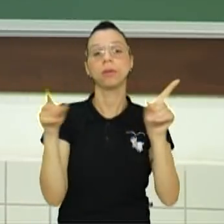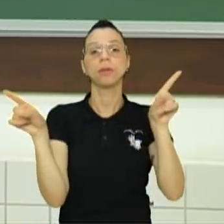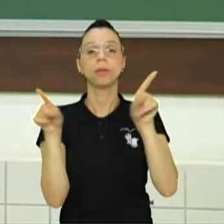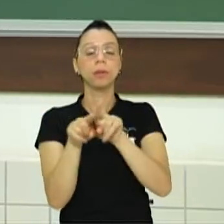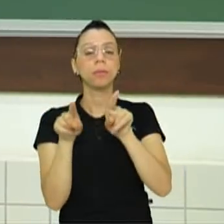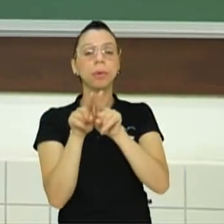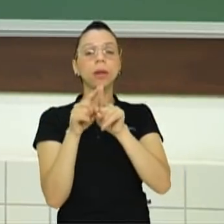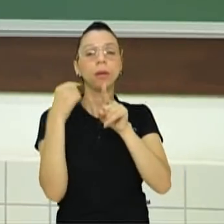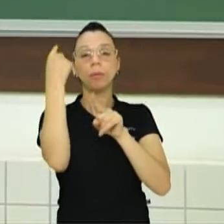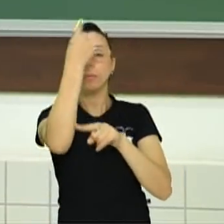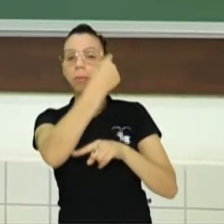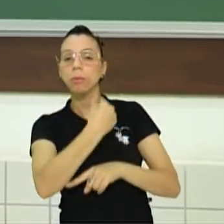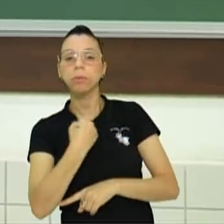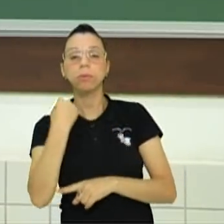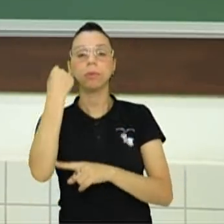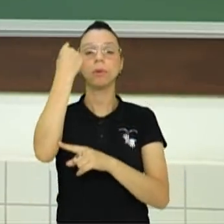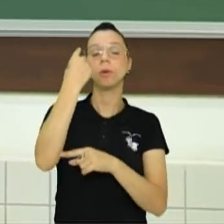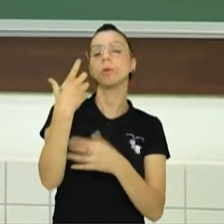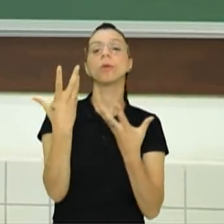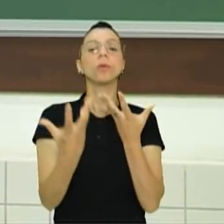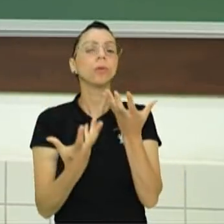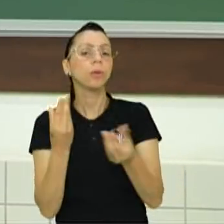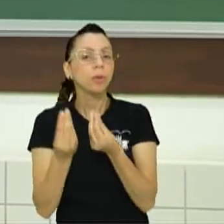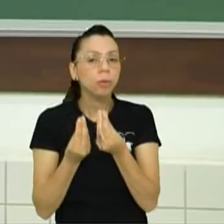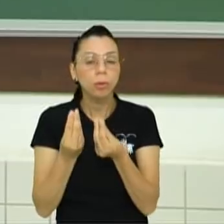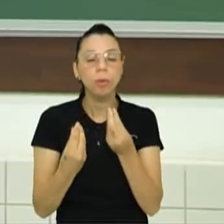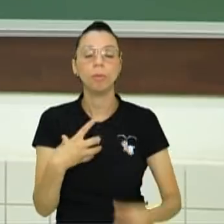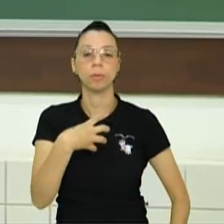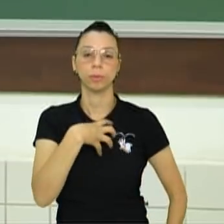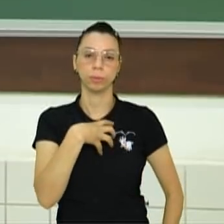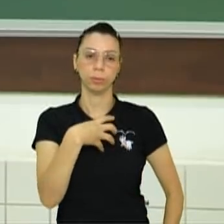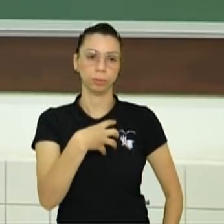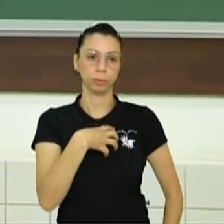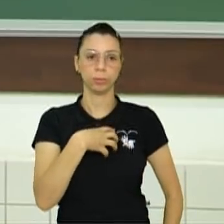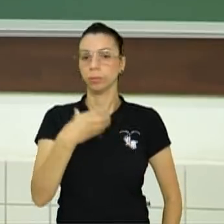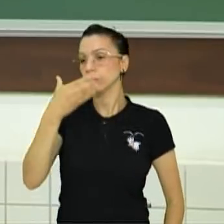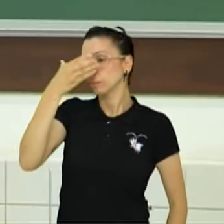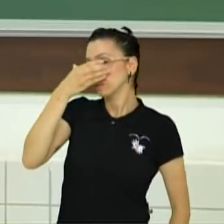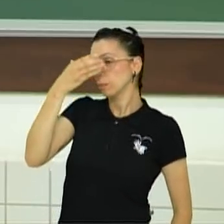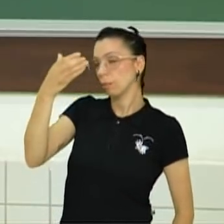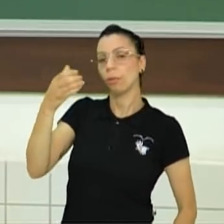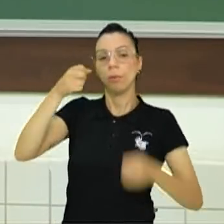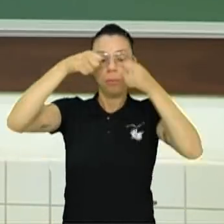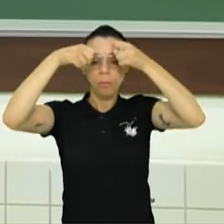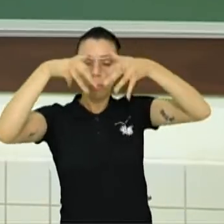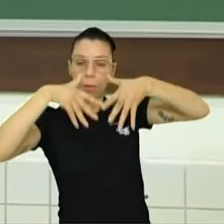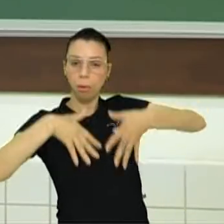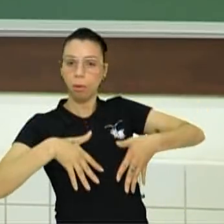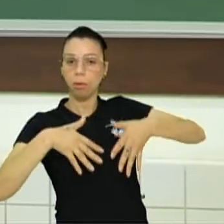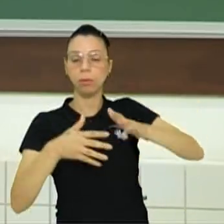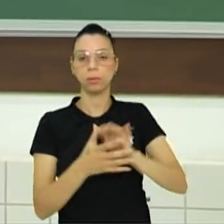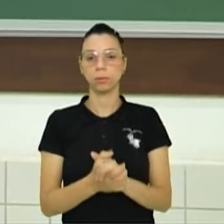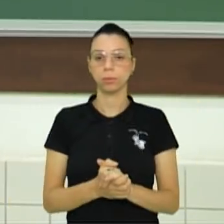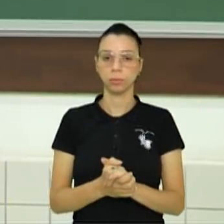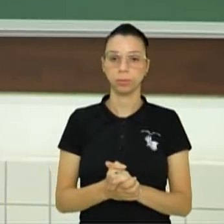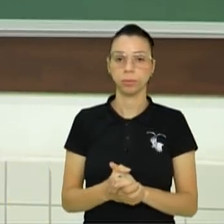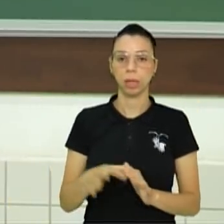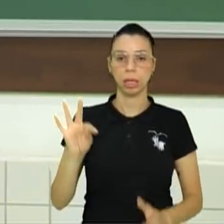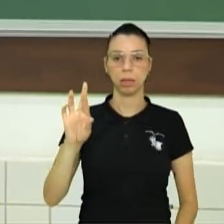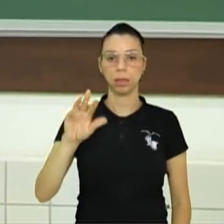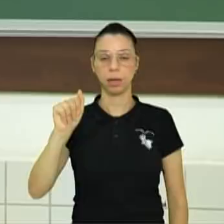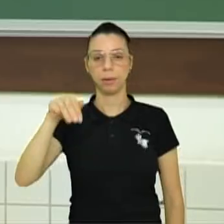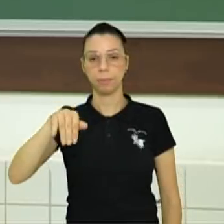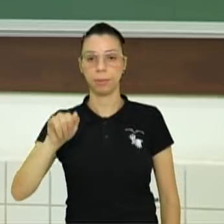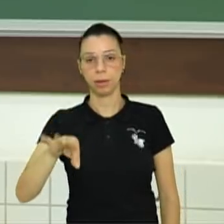seu rosto e a maneira de produzir uma máscara dramática. É o teatro